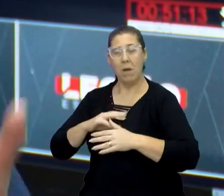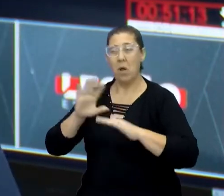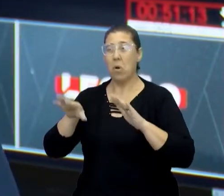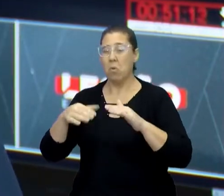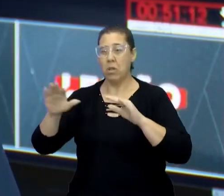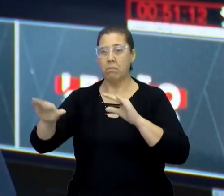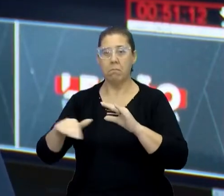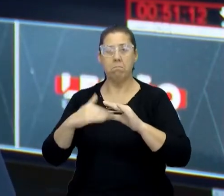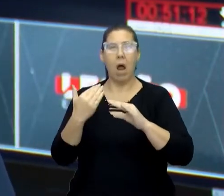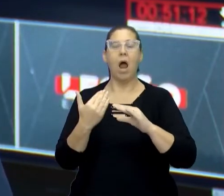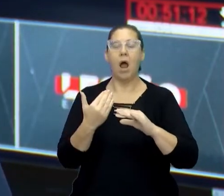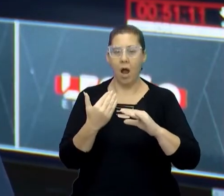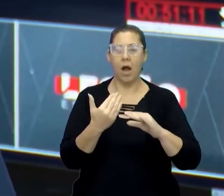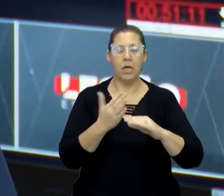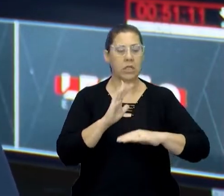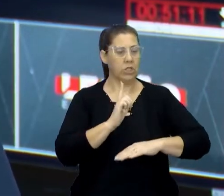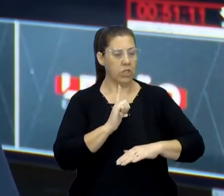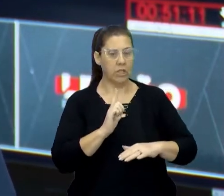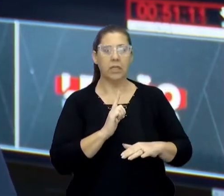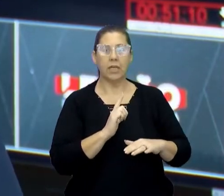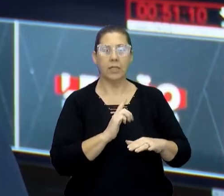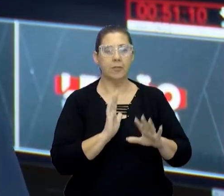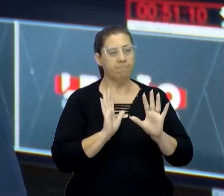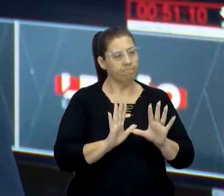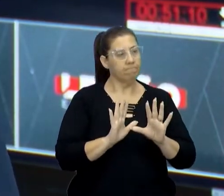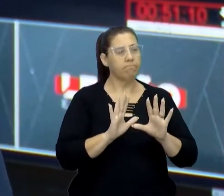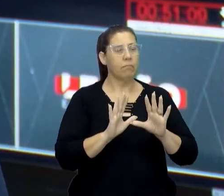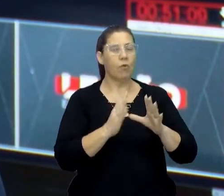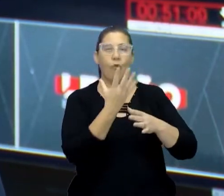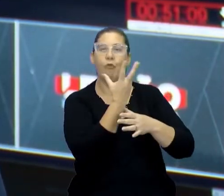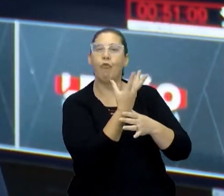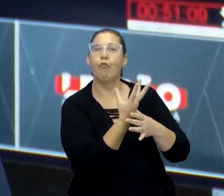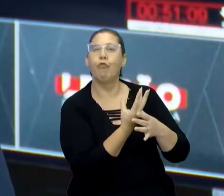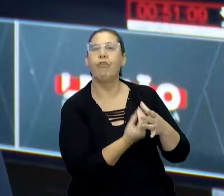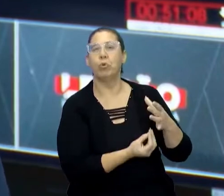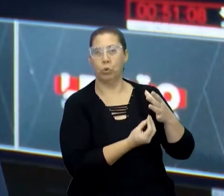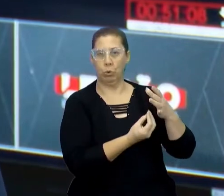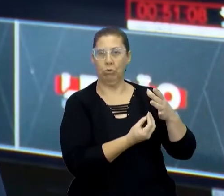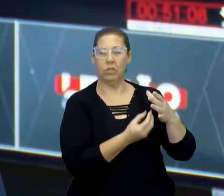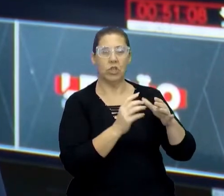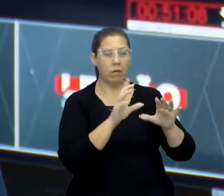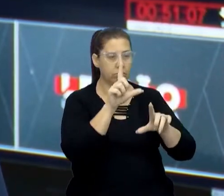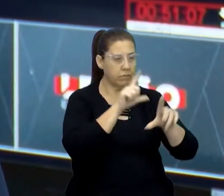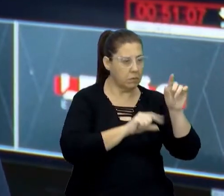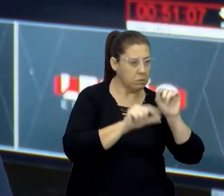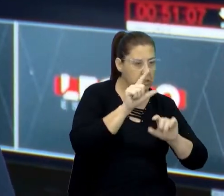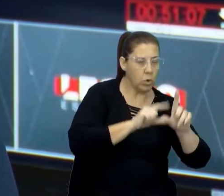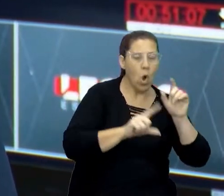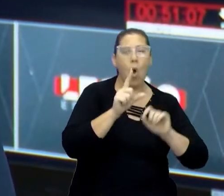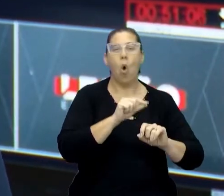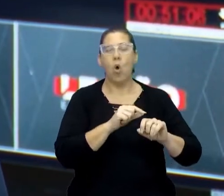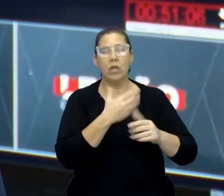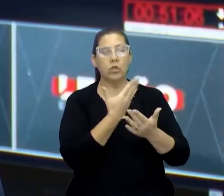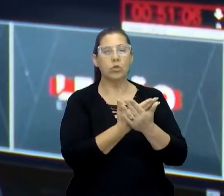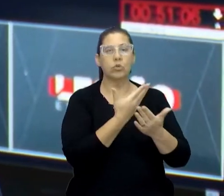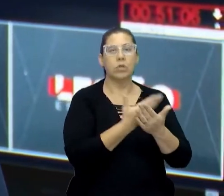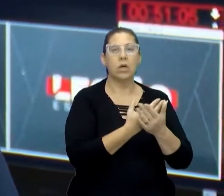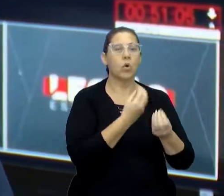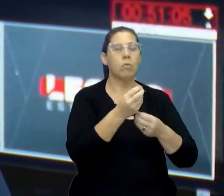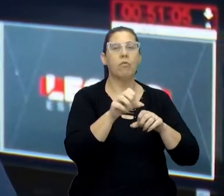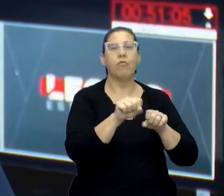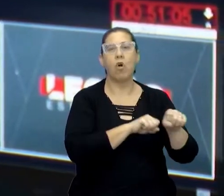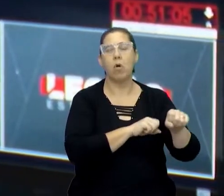eles passam, eles já têm esse filtro daquilo que eles são, daquilo que eles estudaram e de como eles se